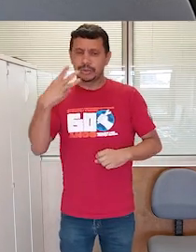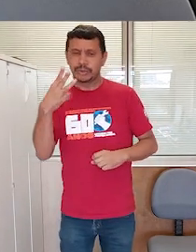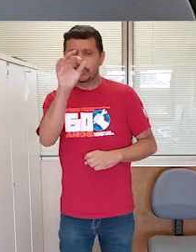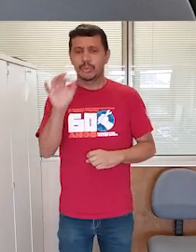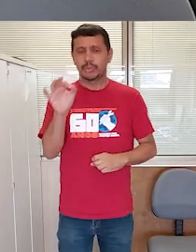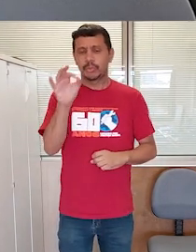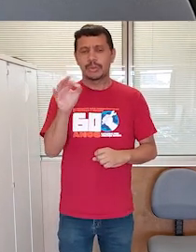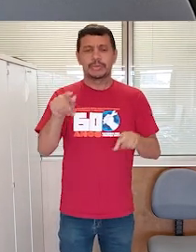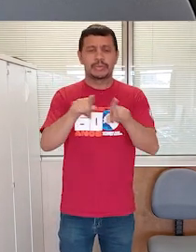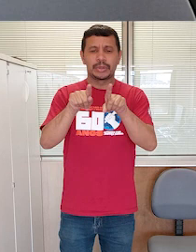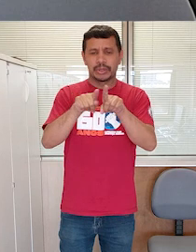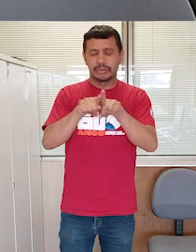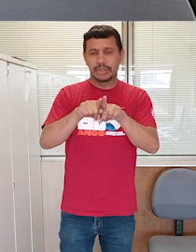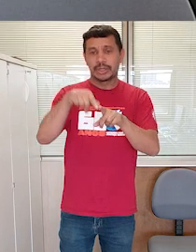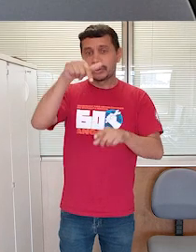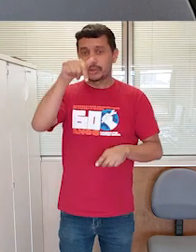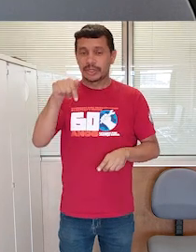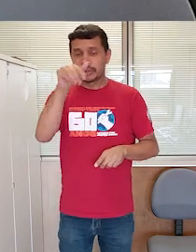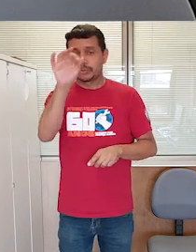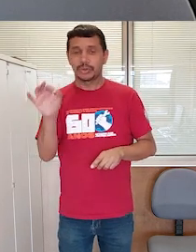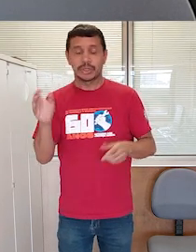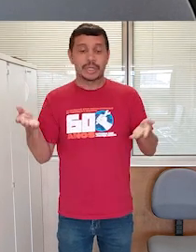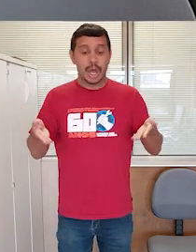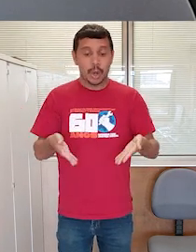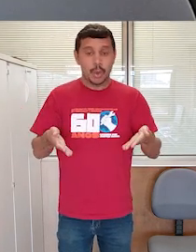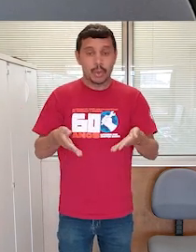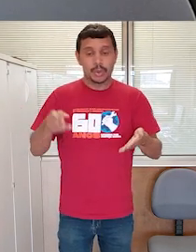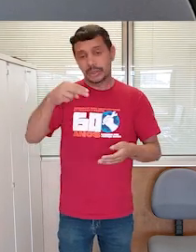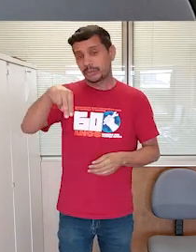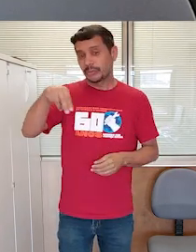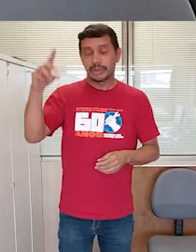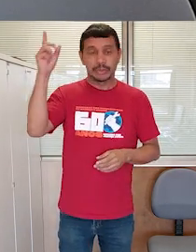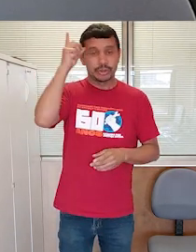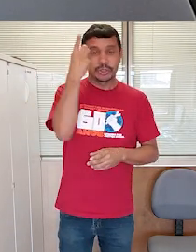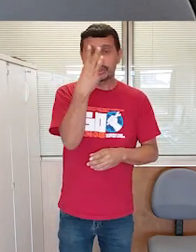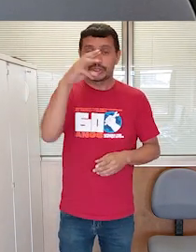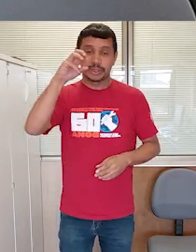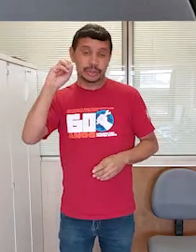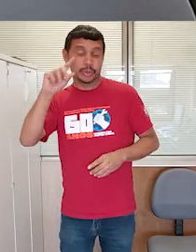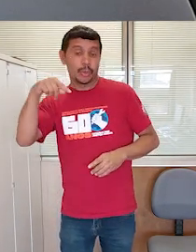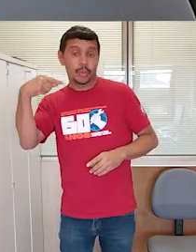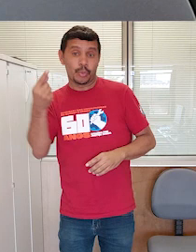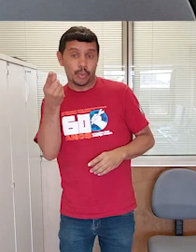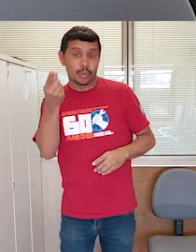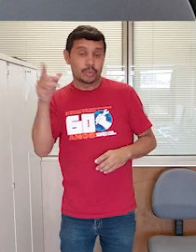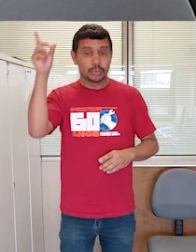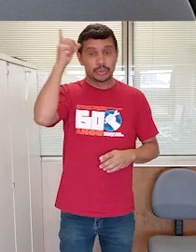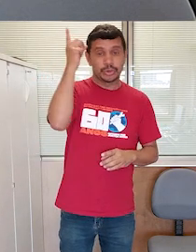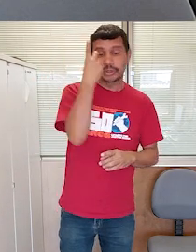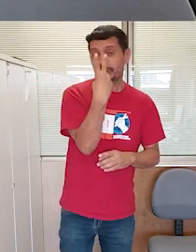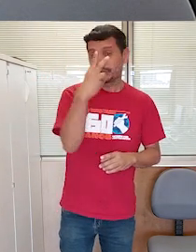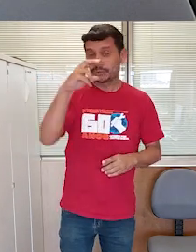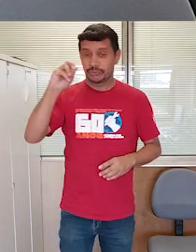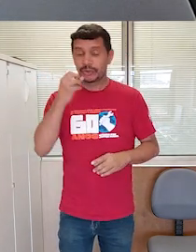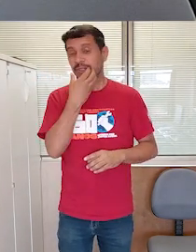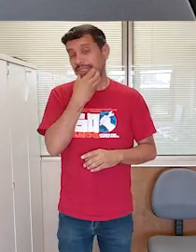sendo 7% em novembro, dia 30, e os outros 6,5% em dezembro, no dia 20. Uma